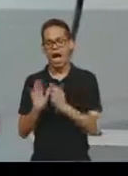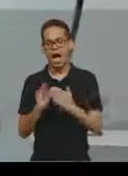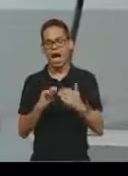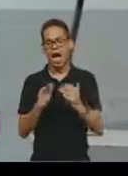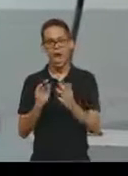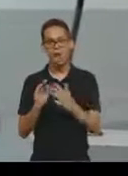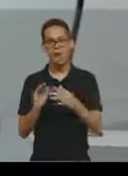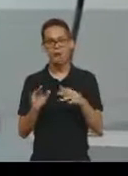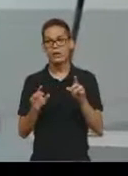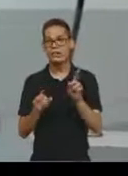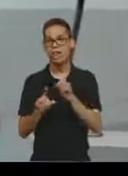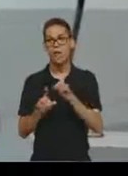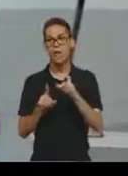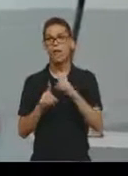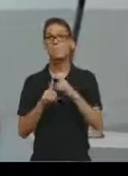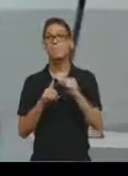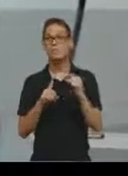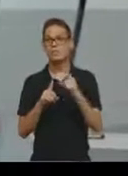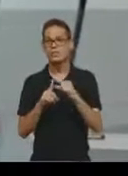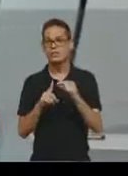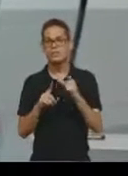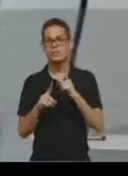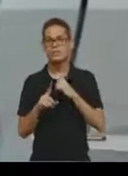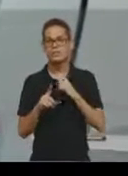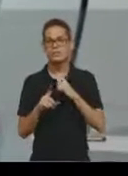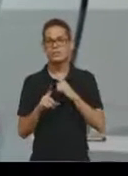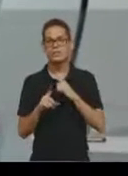são plantas, aí nós temos as